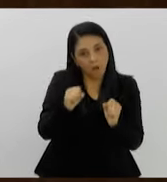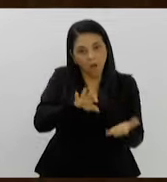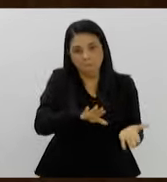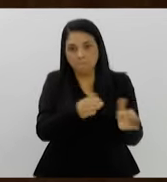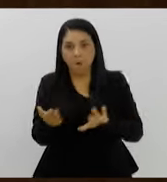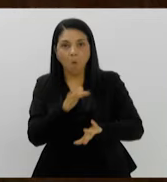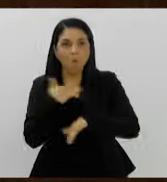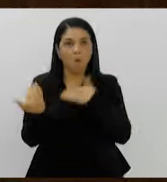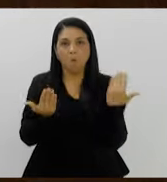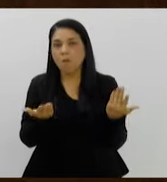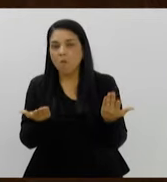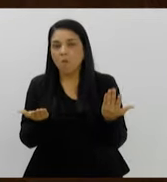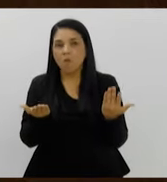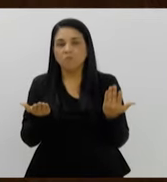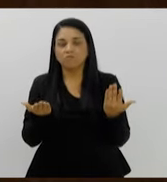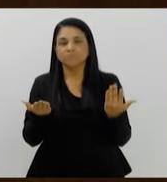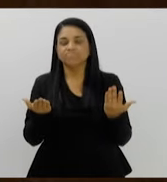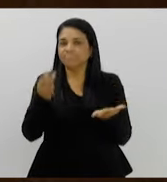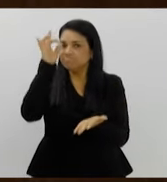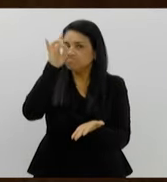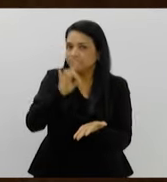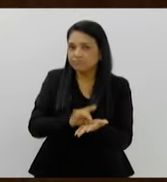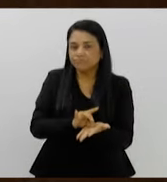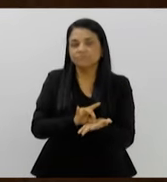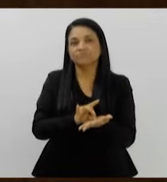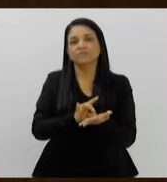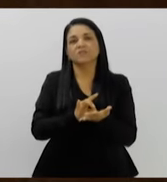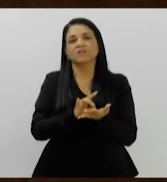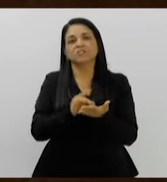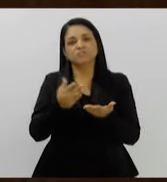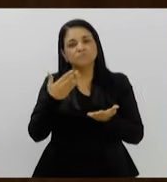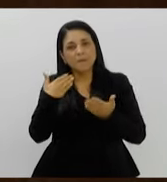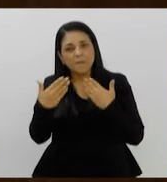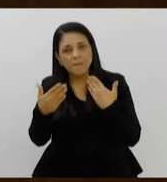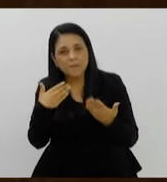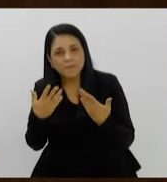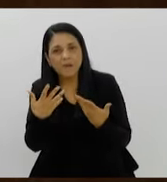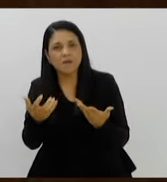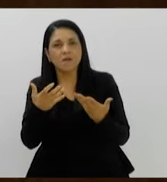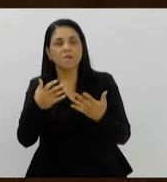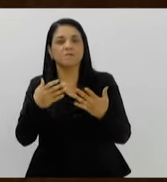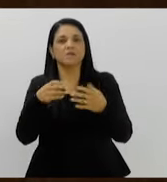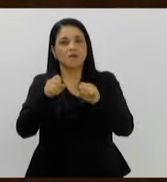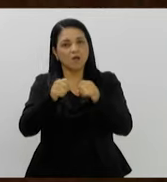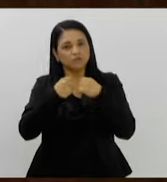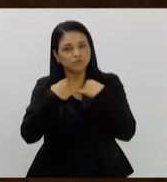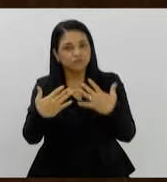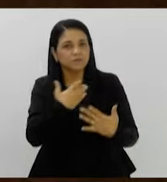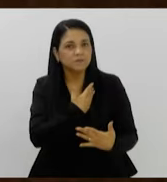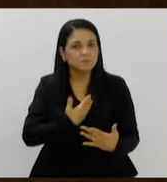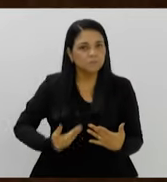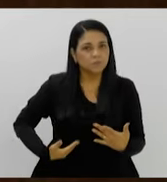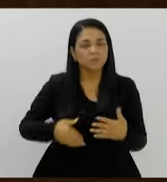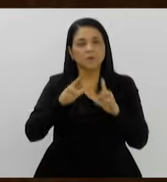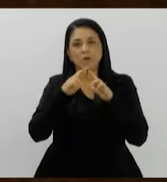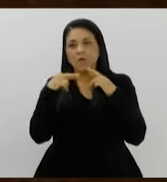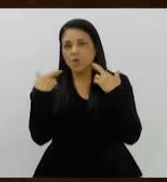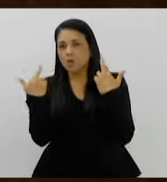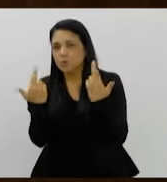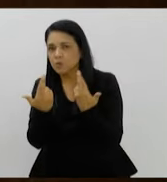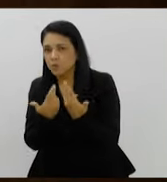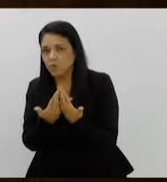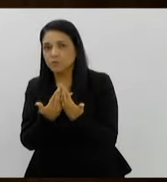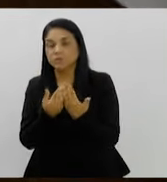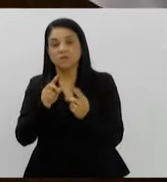é um fato e nós colocamos à disposição para conversar através de audiências públicas através de reuniões e depois